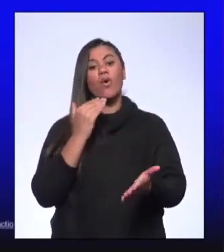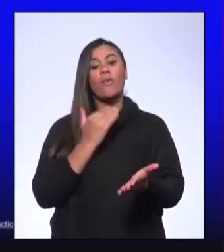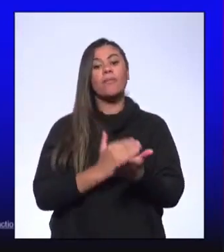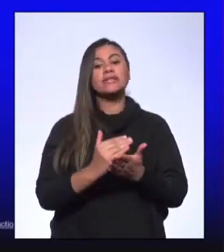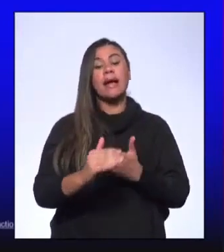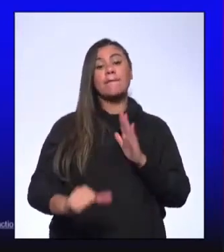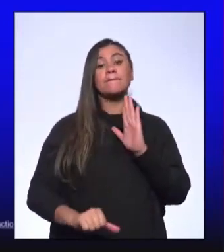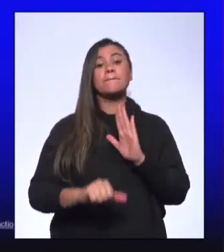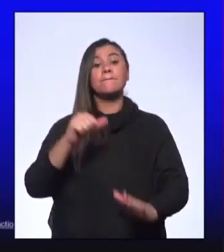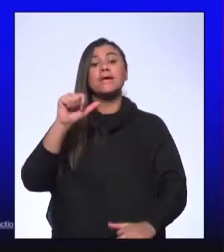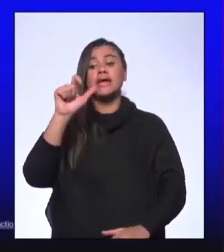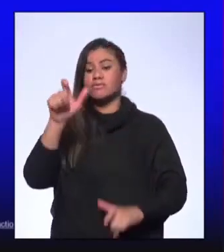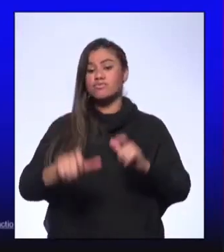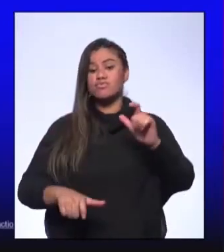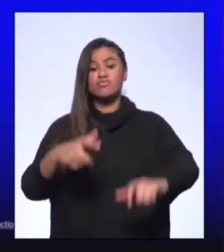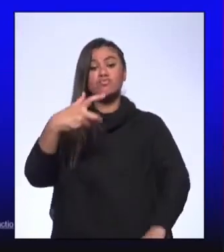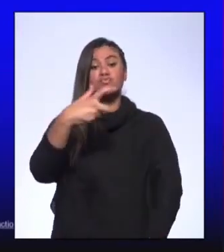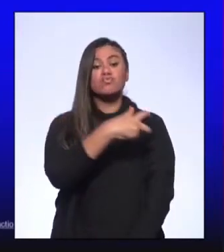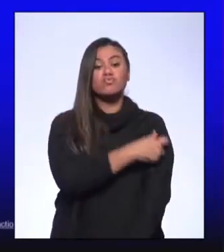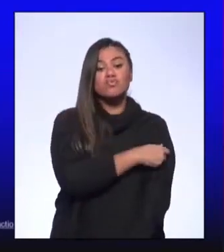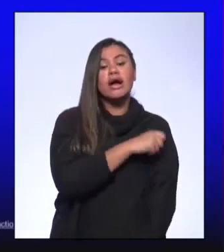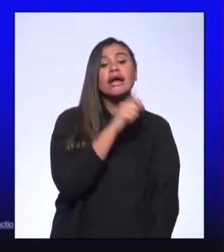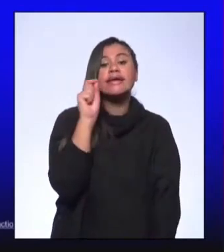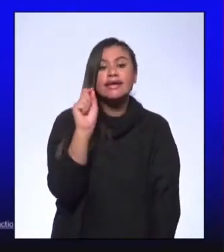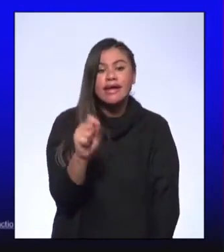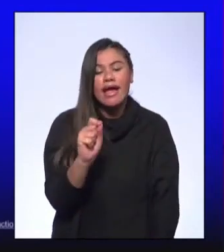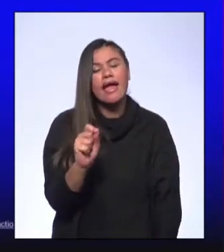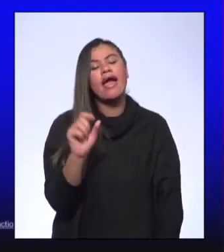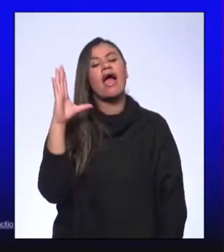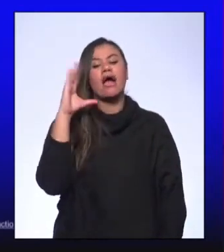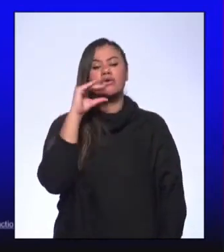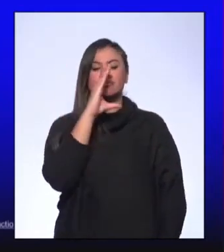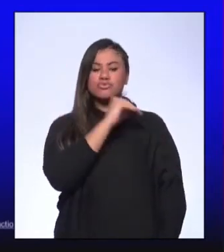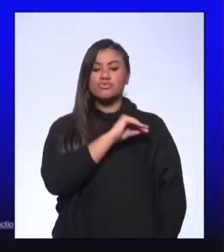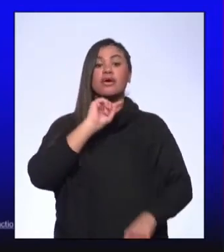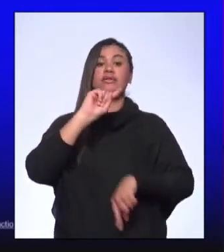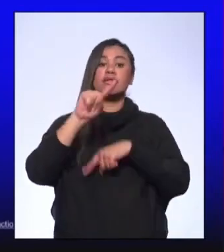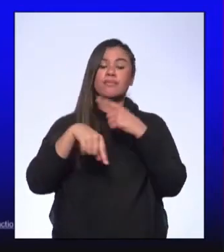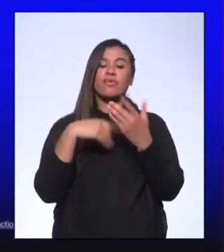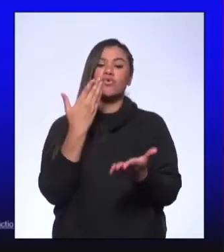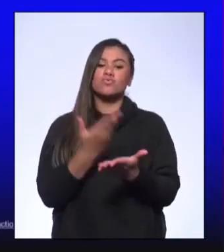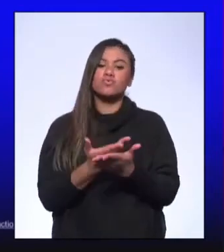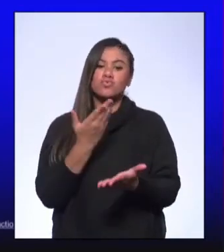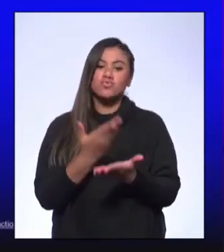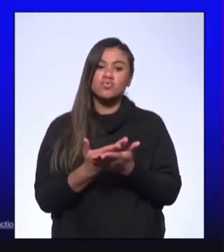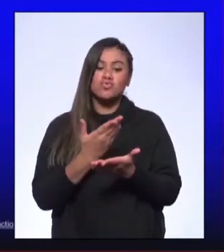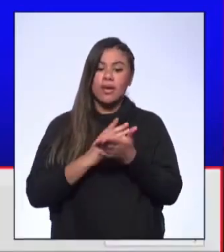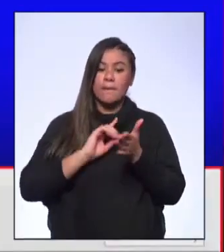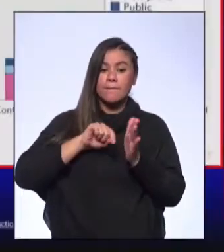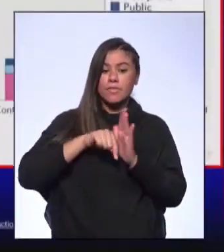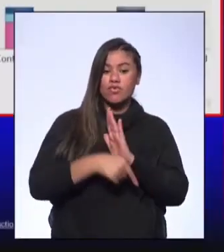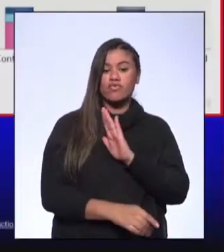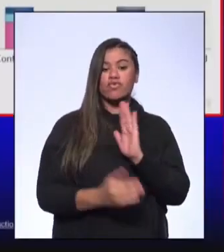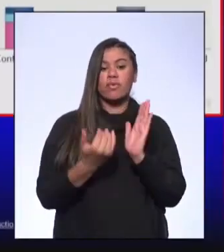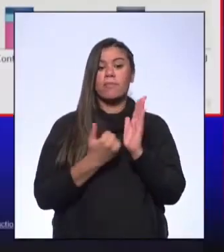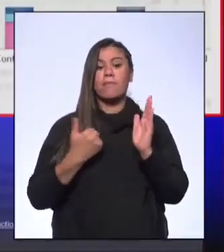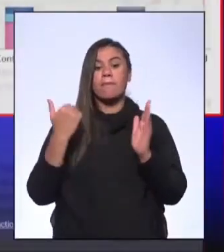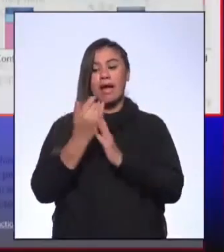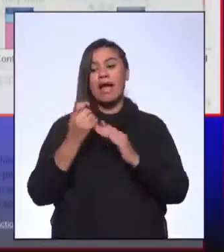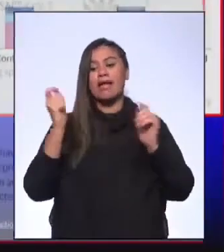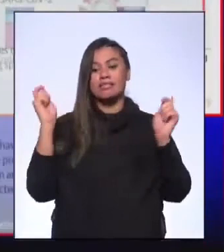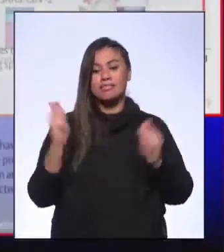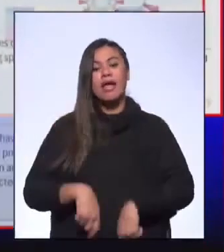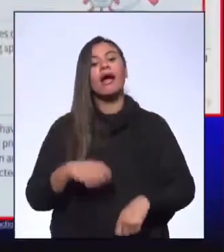para depois que os estudos tiverem sido feitos em crianças, a gente possa estender, vamos dizer, essa vacinação para essas